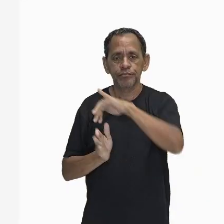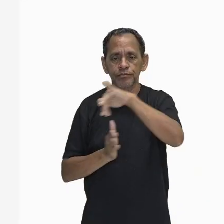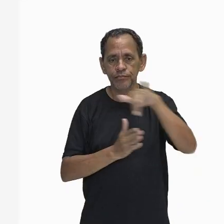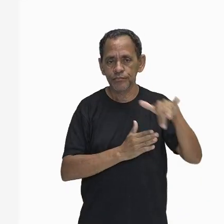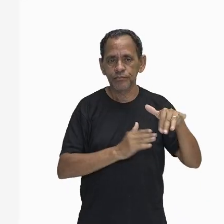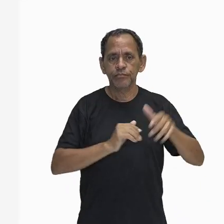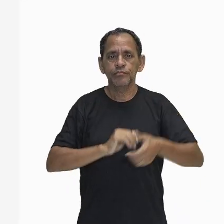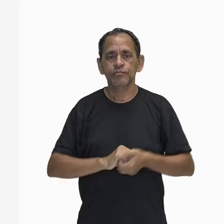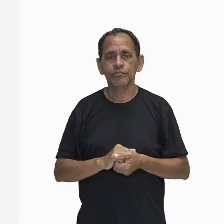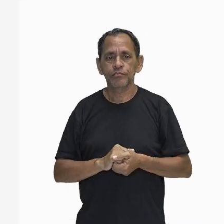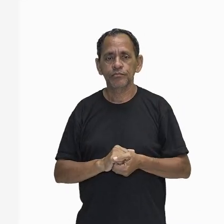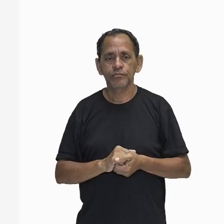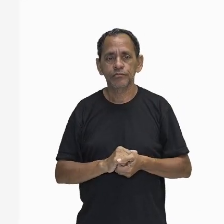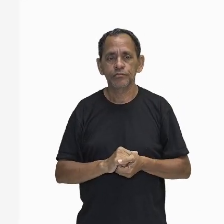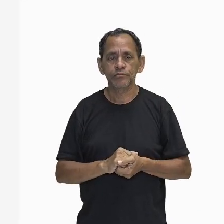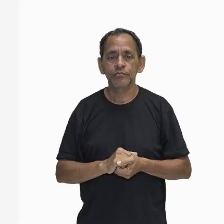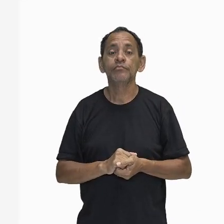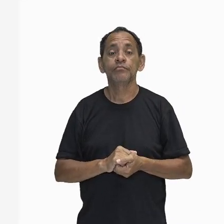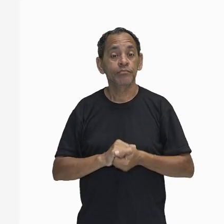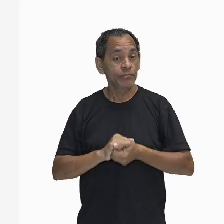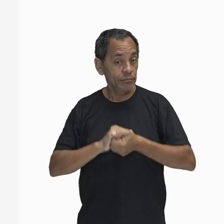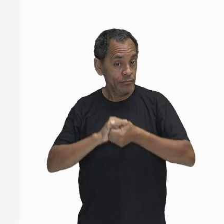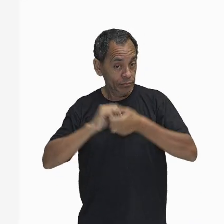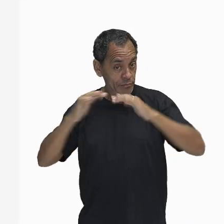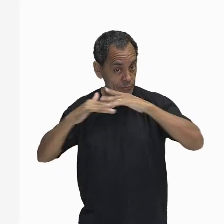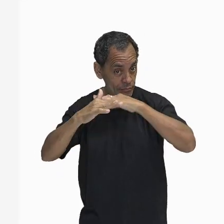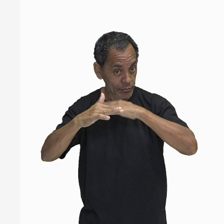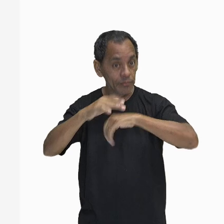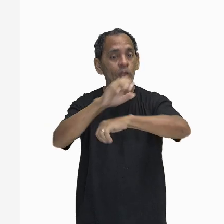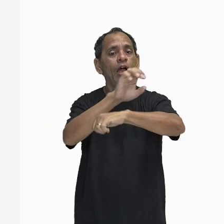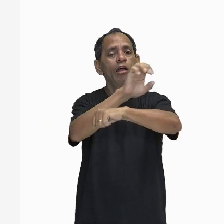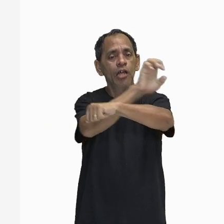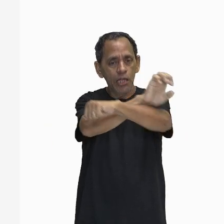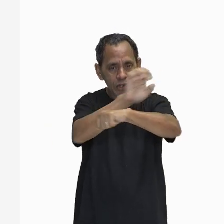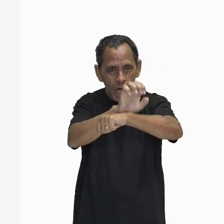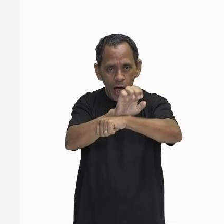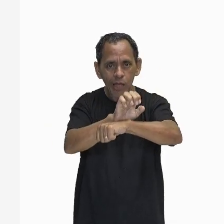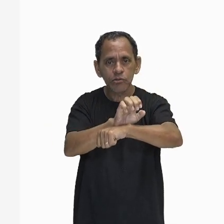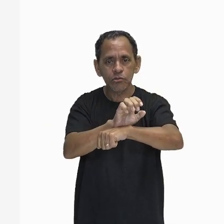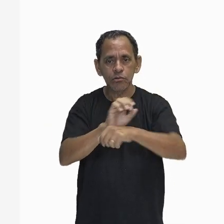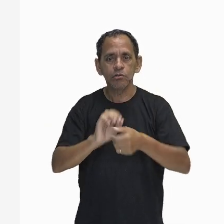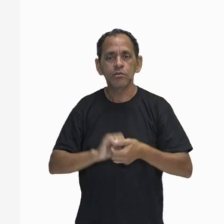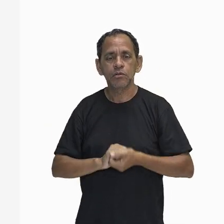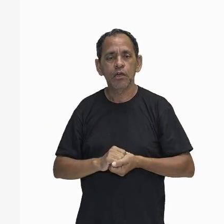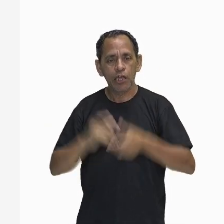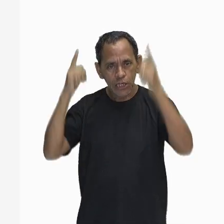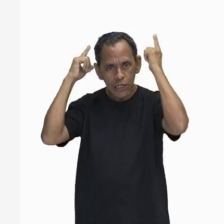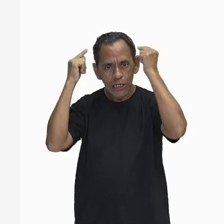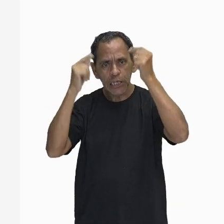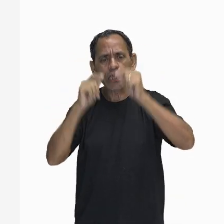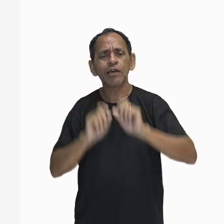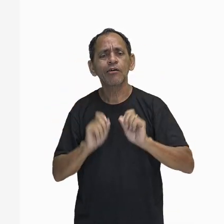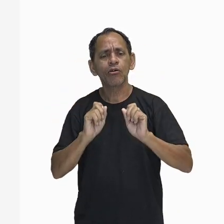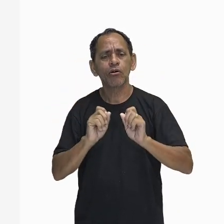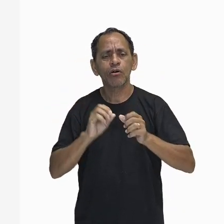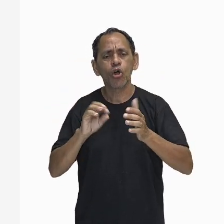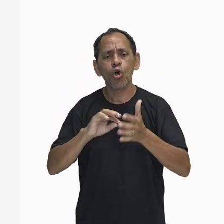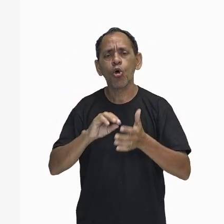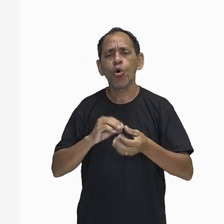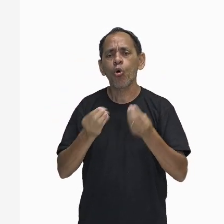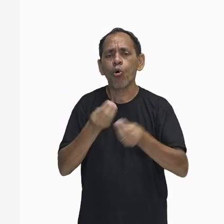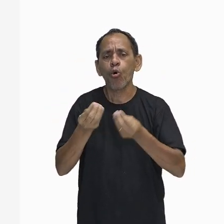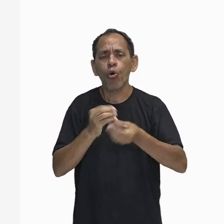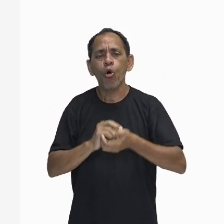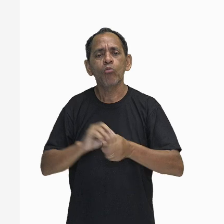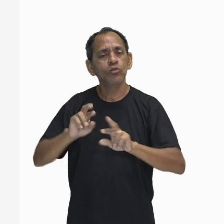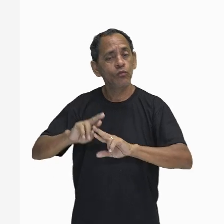lá. A cidade-estado. A cidade-estado grega era bem diferente das